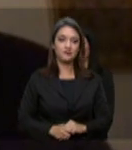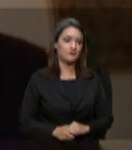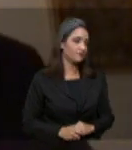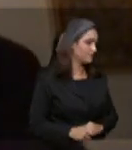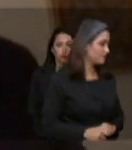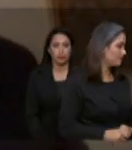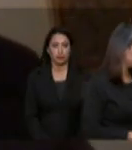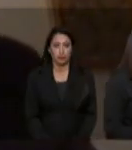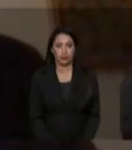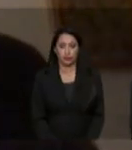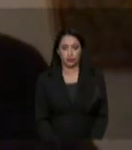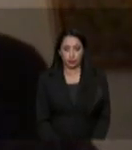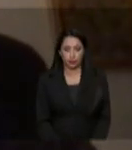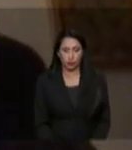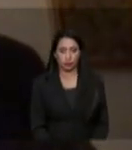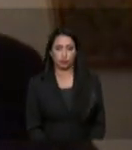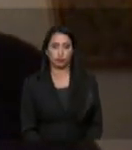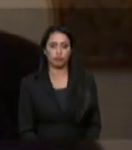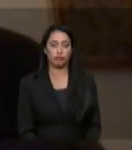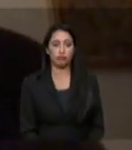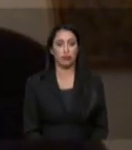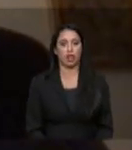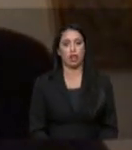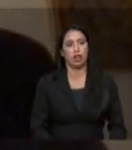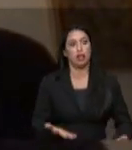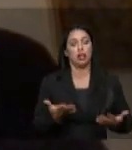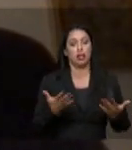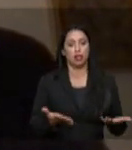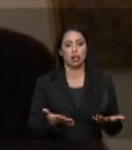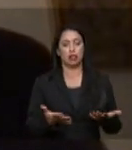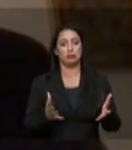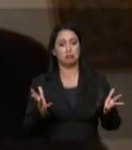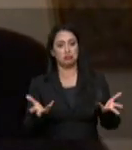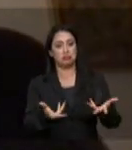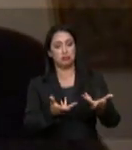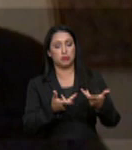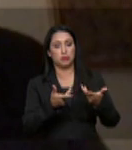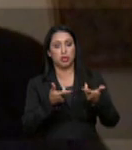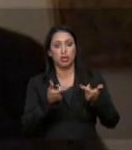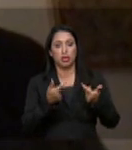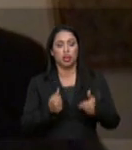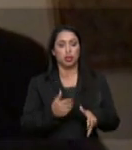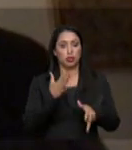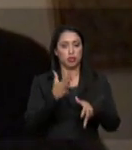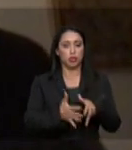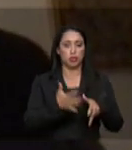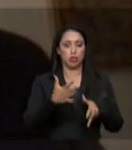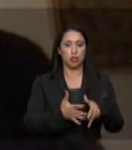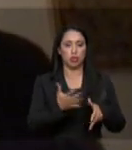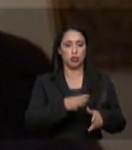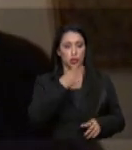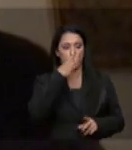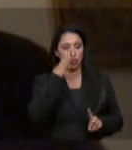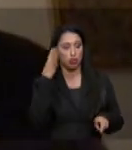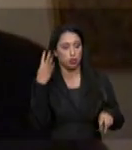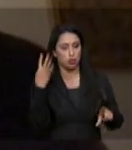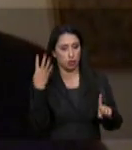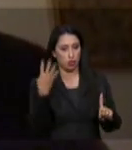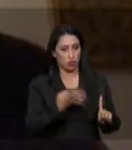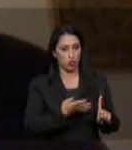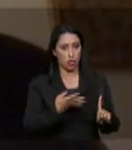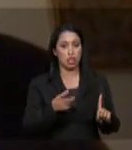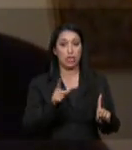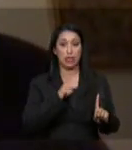brilhante sustentação da tese acusatória assim como ao eminente advogado do acusado